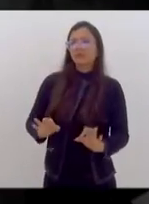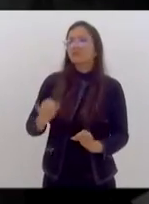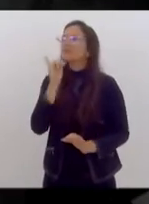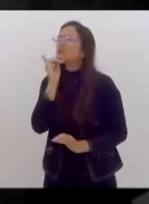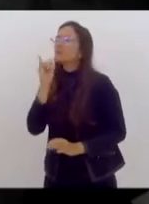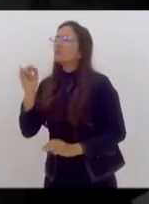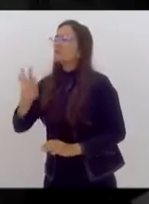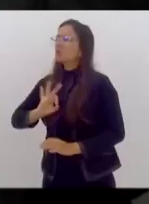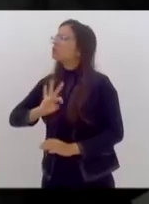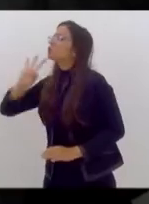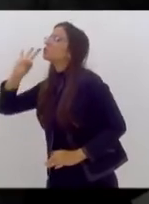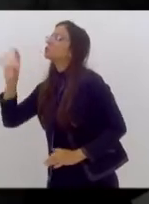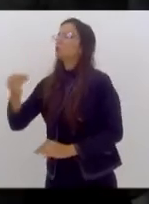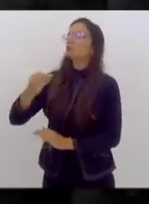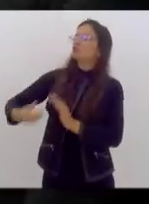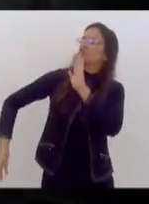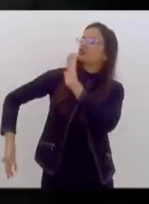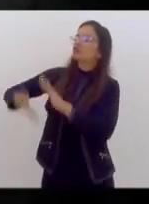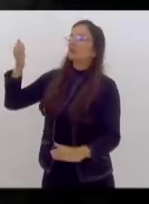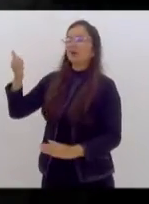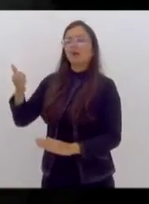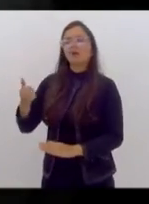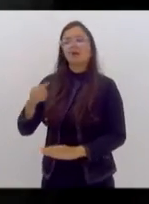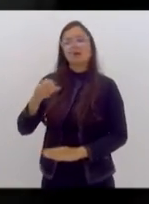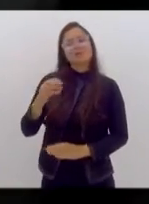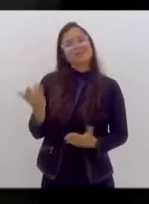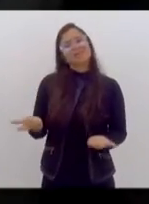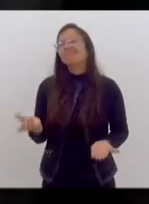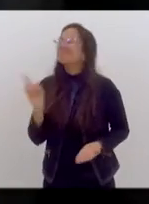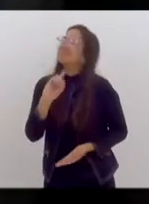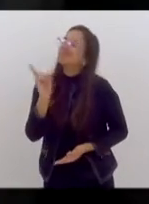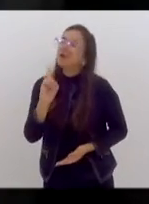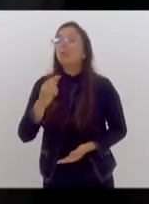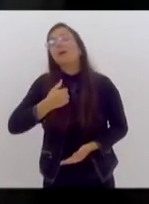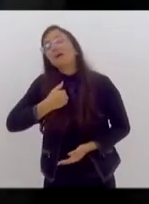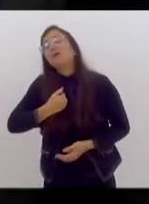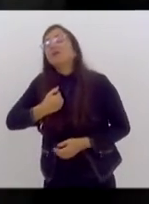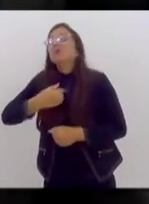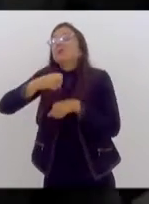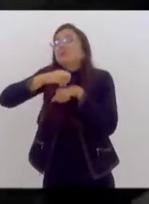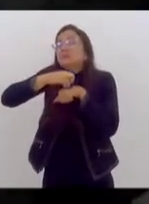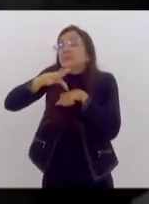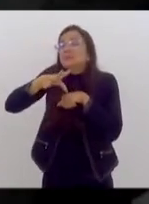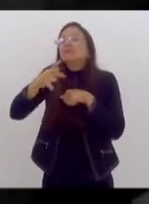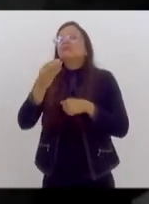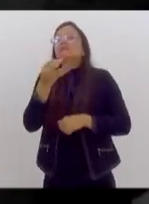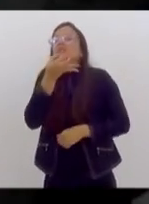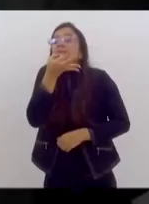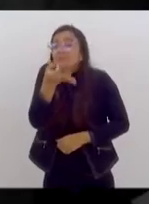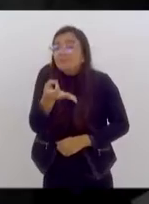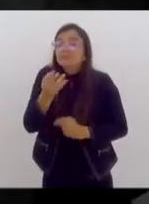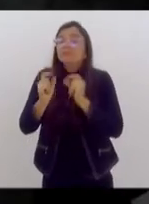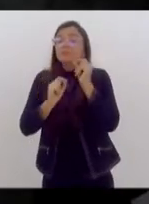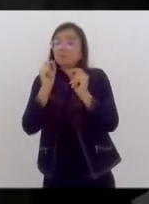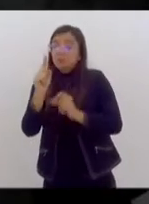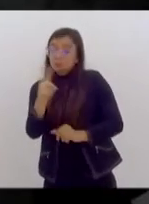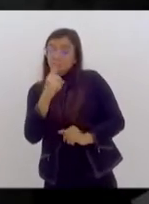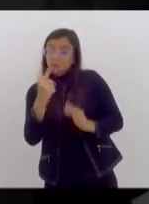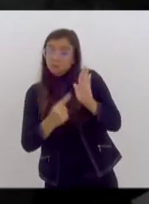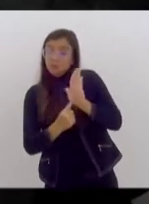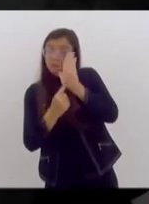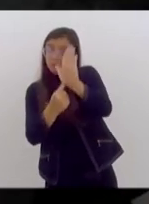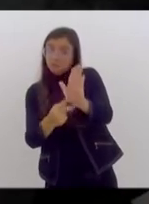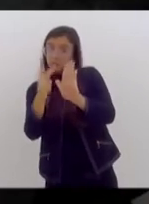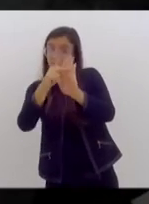da polícia militar e da Polícia Civil então a minha sugestão é deputado valdec é que a gente apresente um projeto